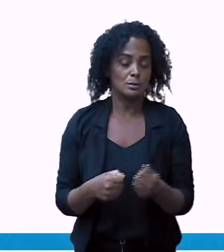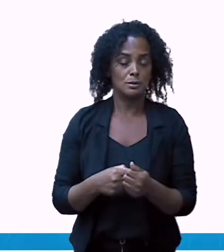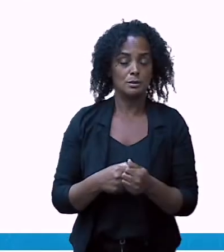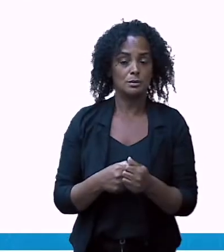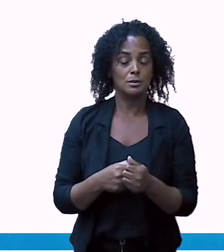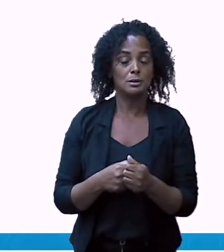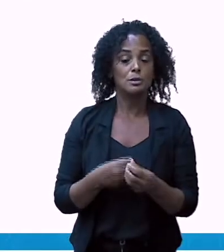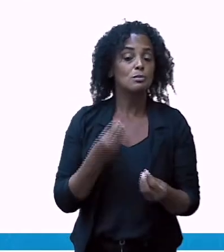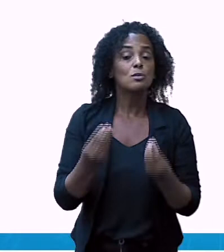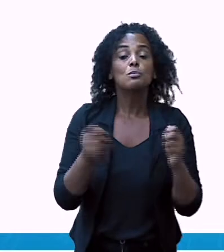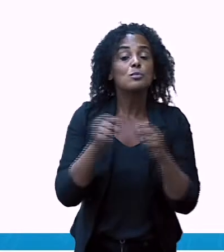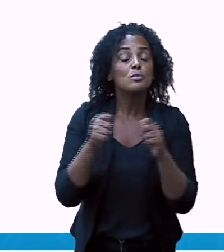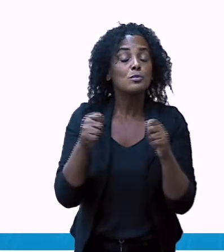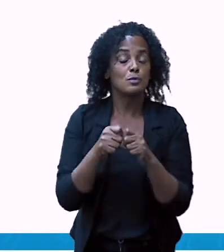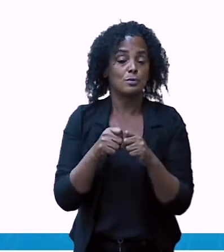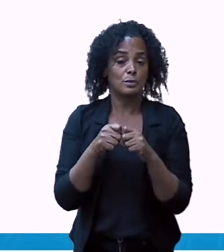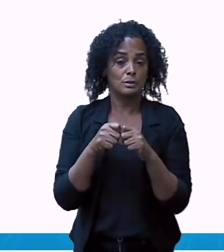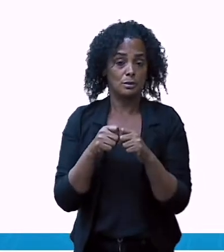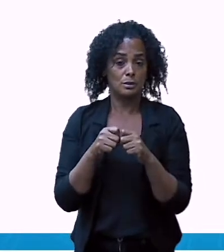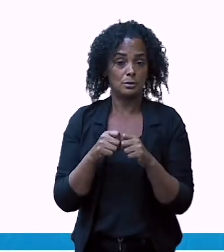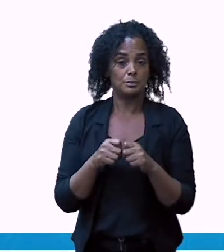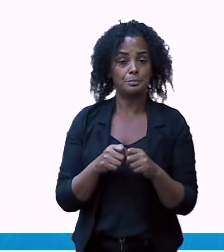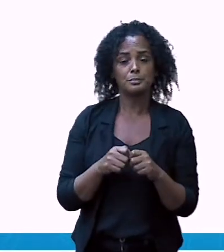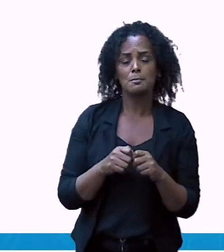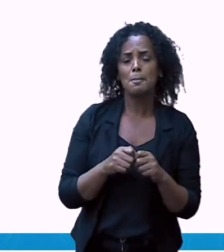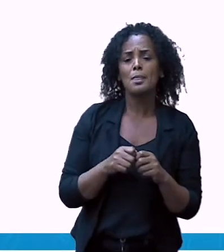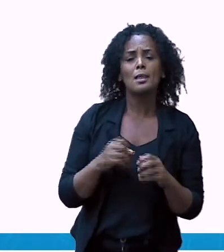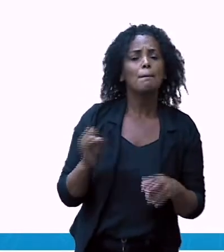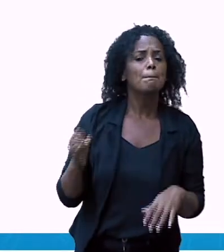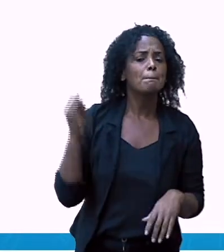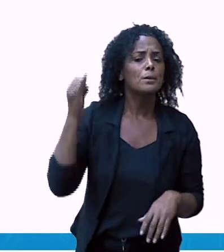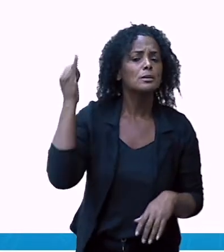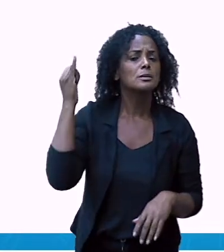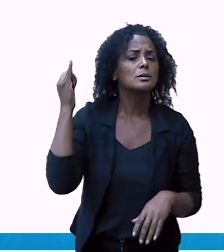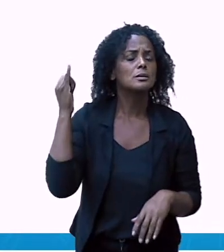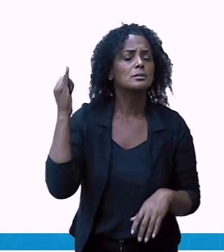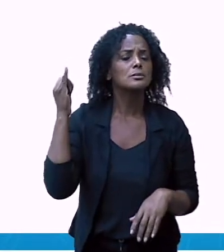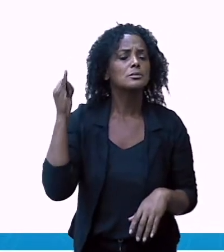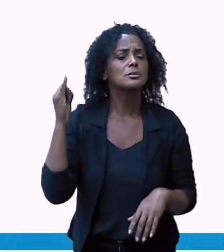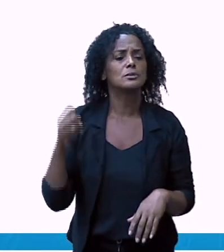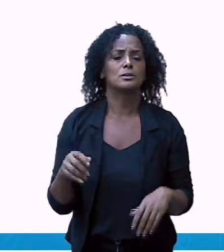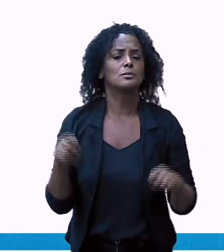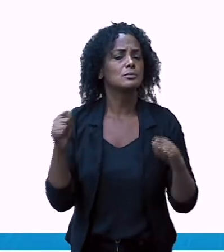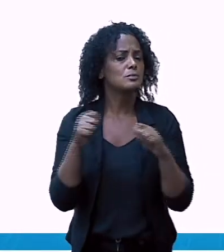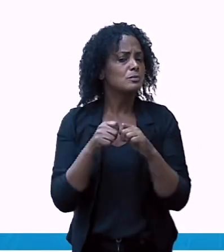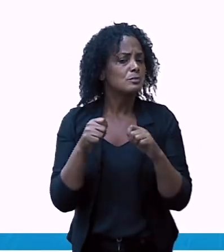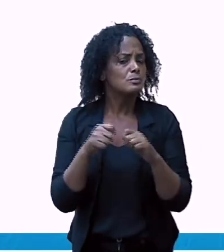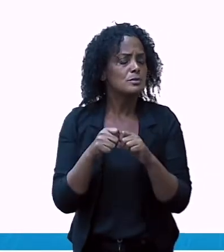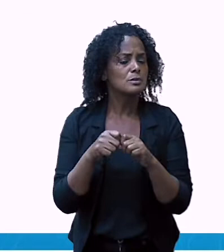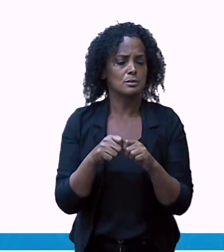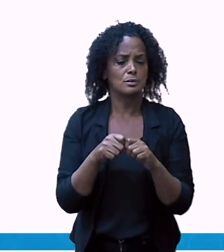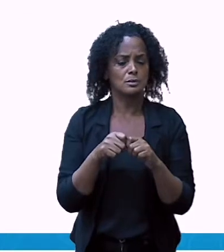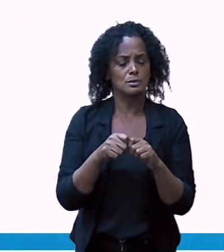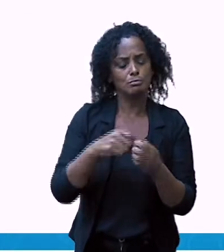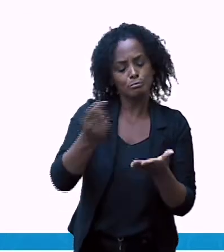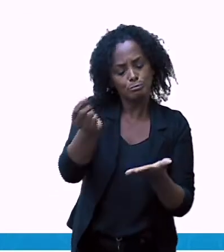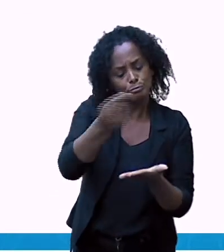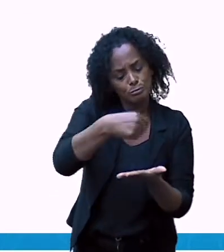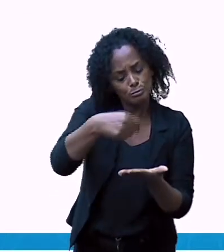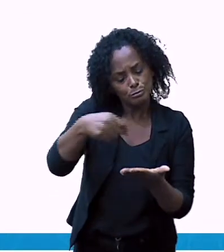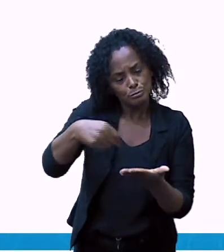de como fazer essas habilidades. Então é muito importante que você faça aí todas essas anotações para que